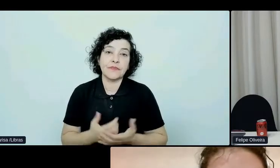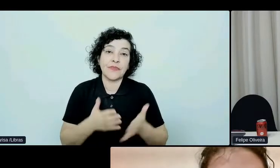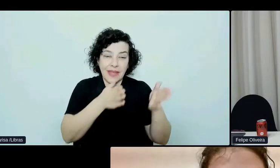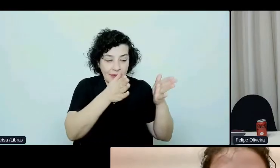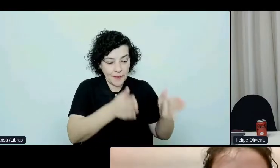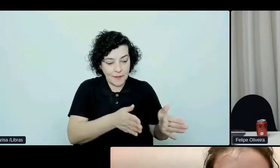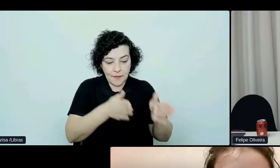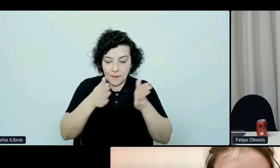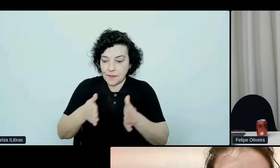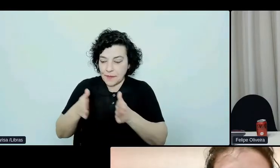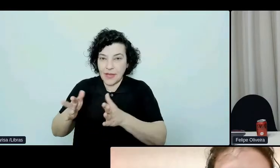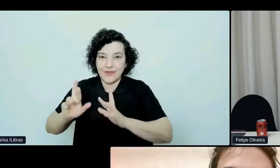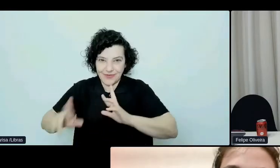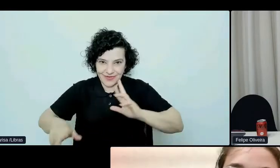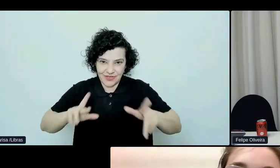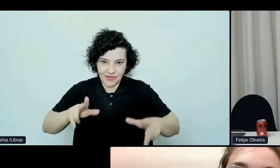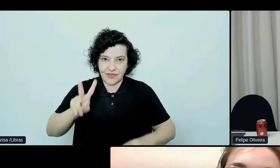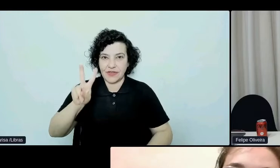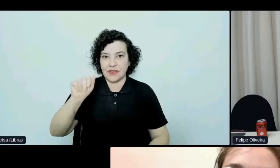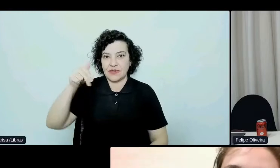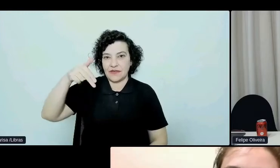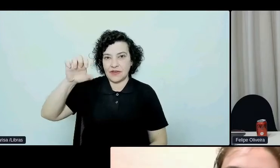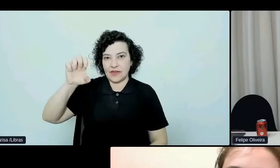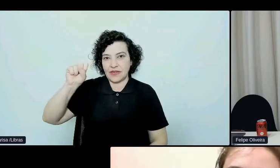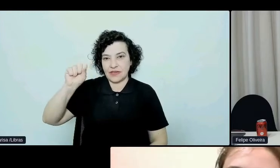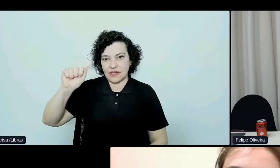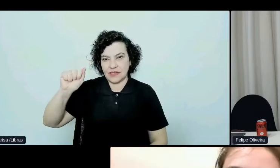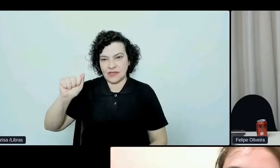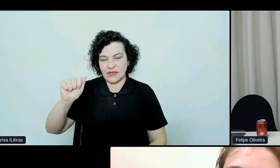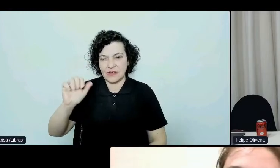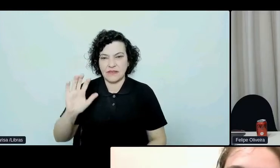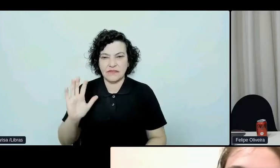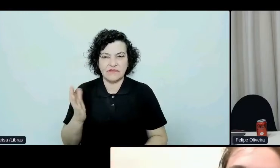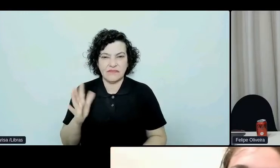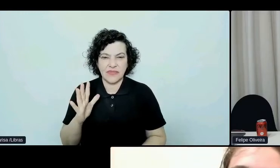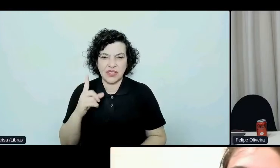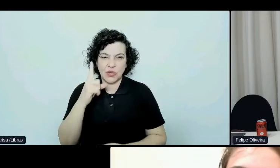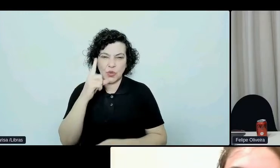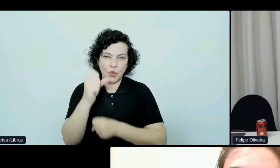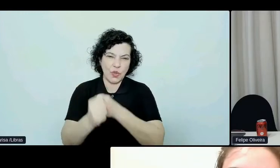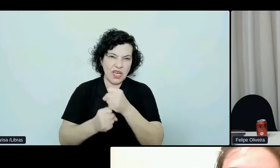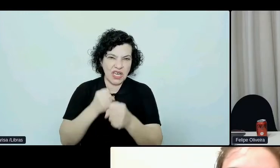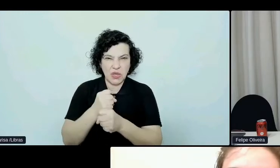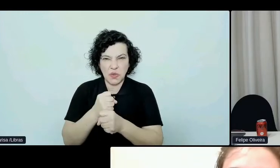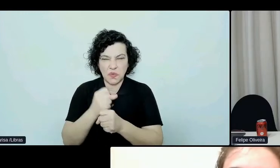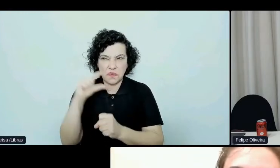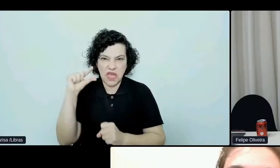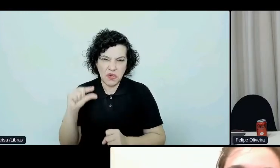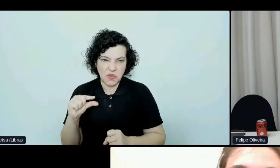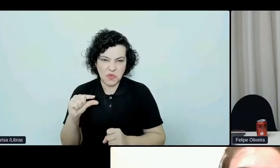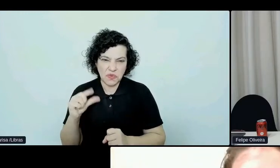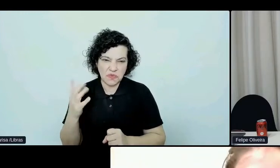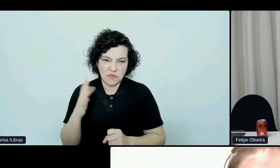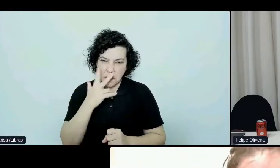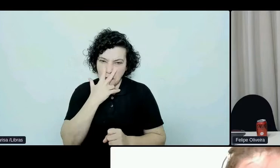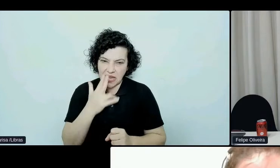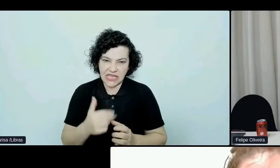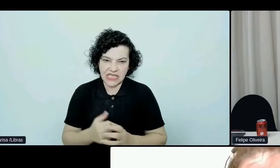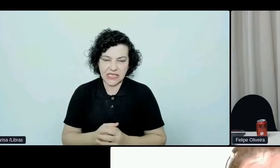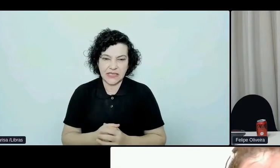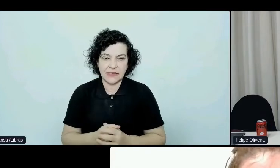legal. E aí, assim, eu sei que cada uma de vocês teve o seu diagnóstico, se eu posso chamar de diagnóstico, me corrija se eu estiver falando besteira,